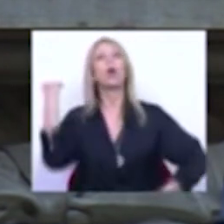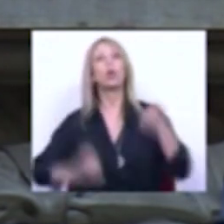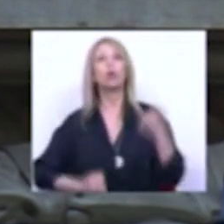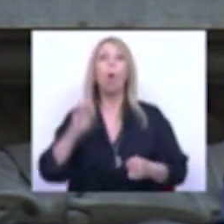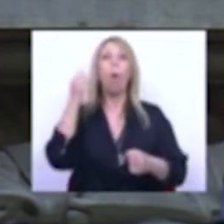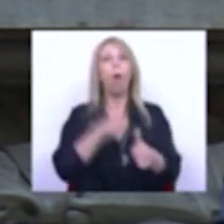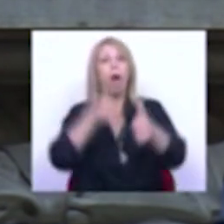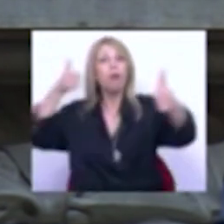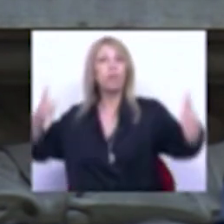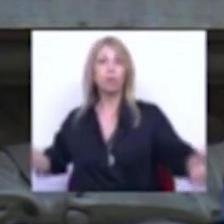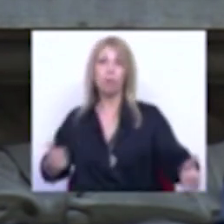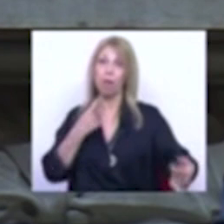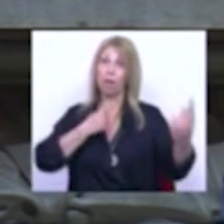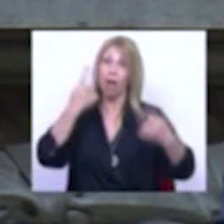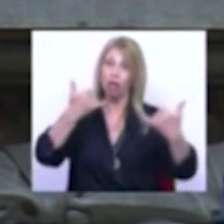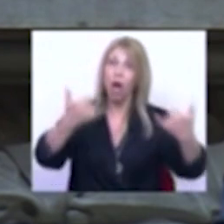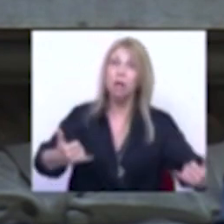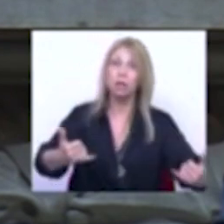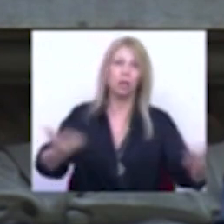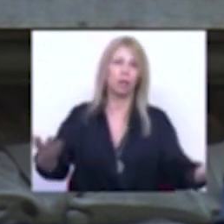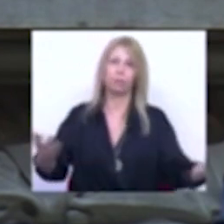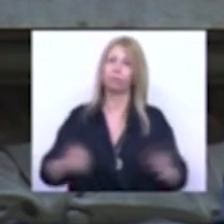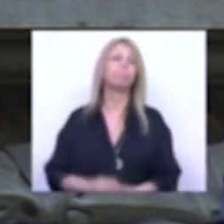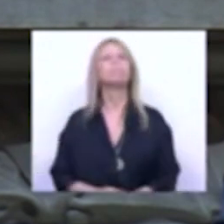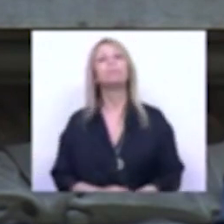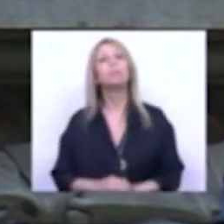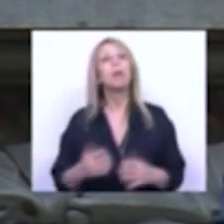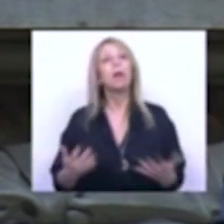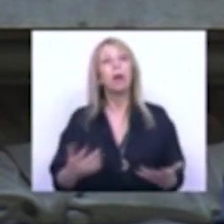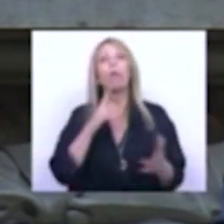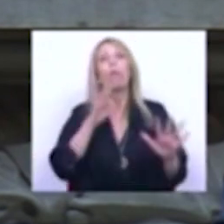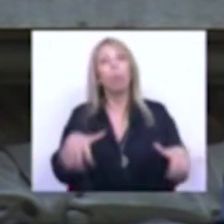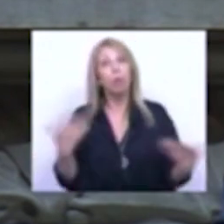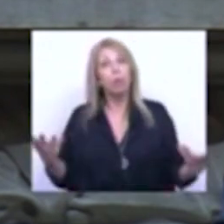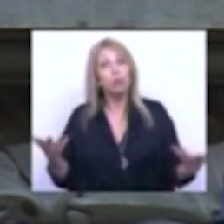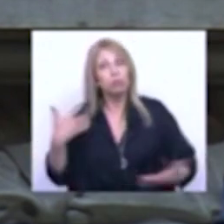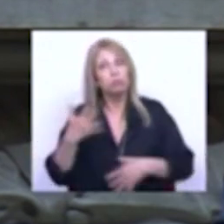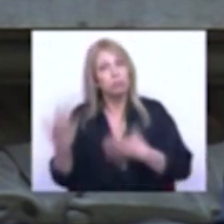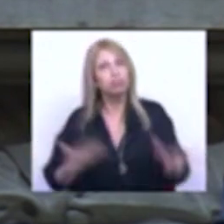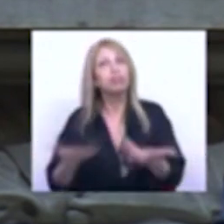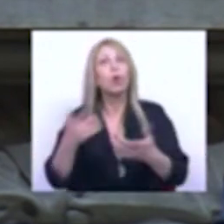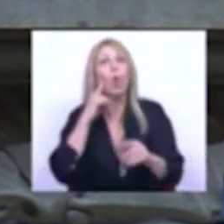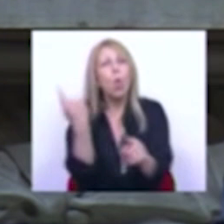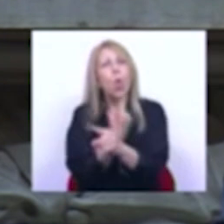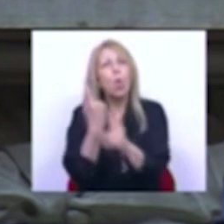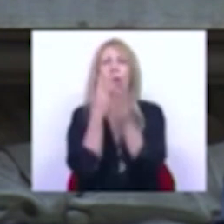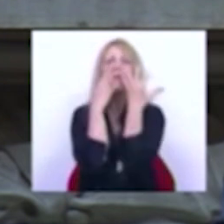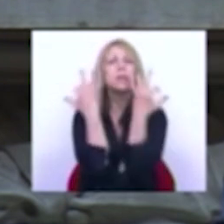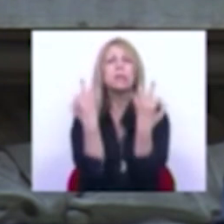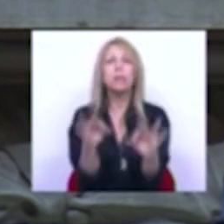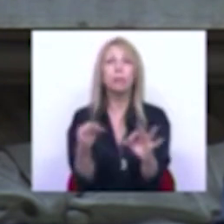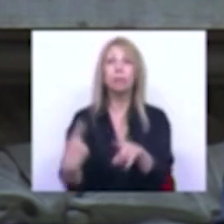afastamentos. Porque pode ser tão simples mobilizar com pequenos grandes gestos, estimular a que quem